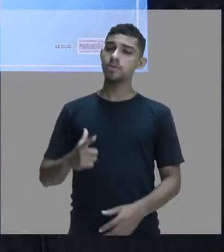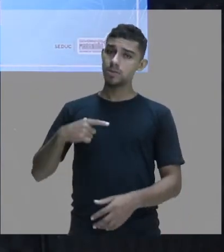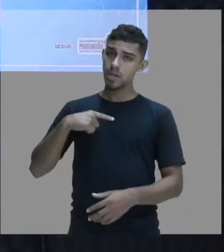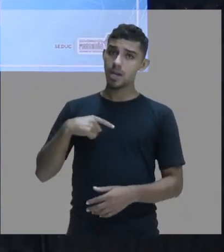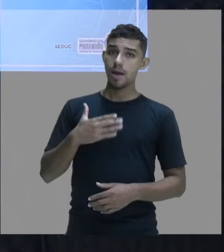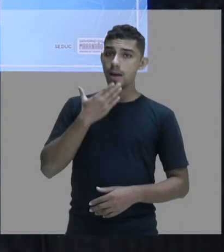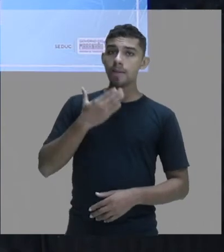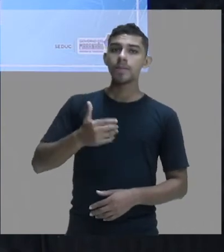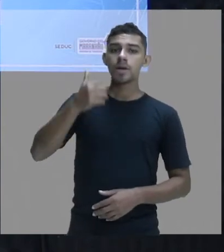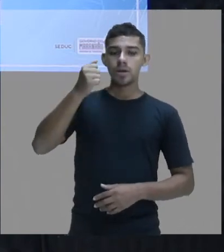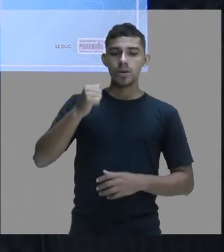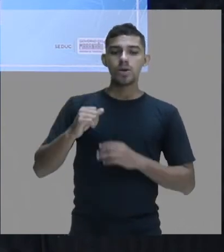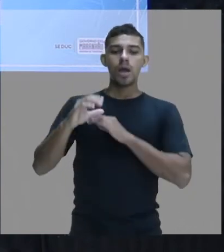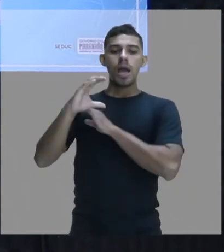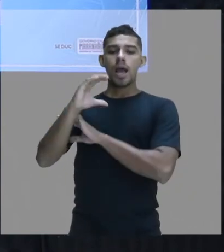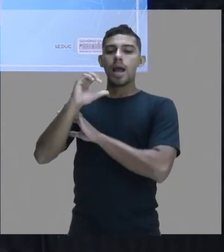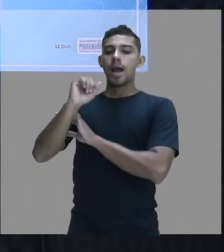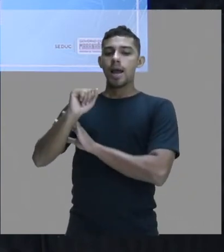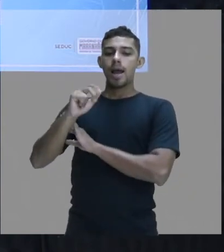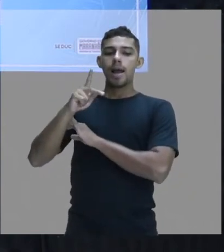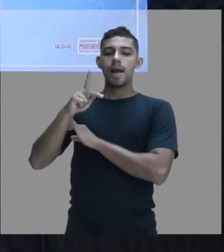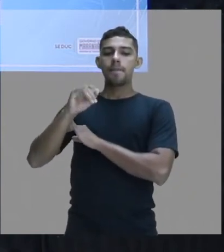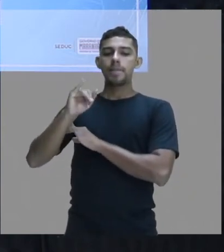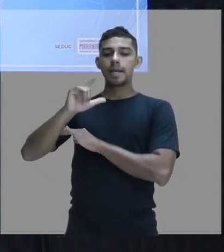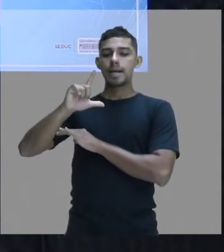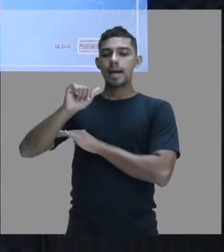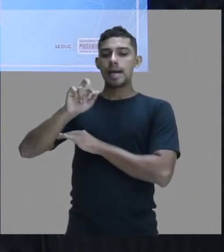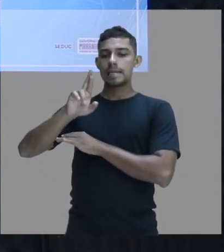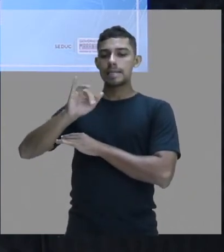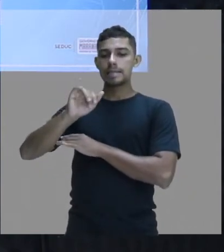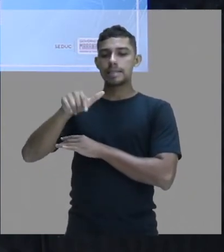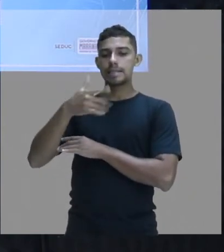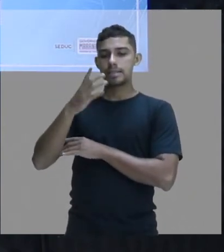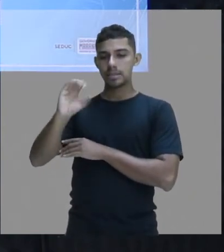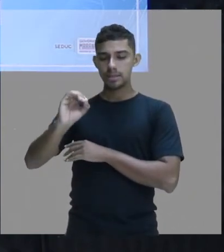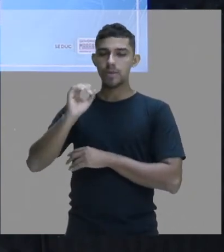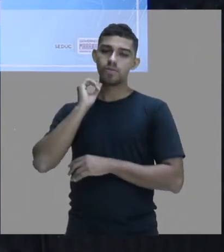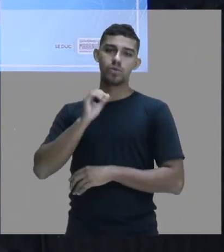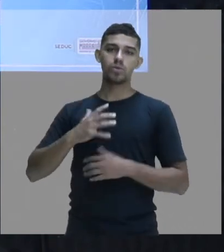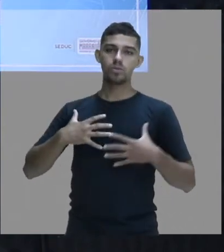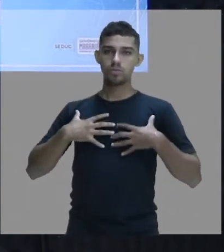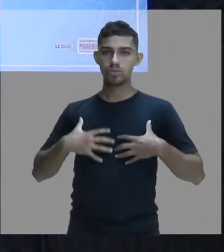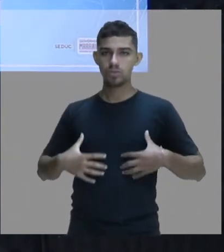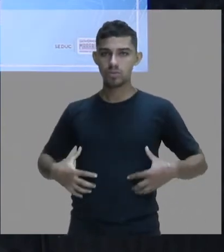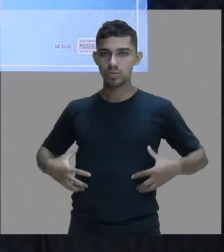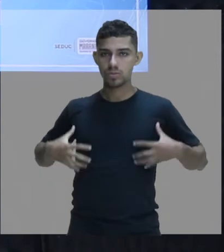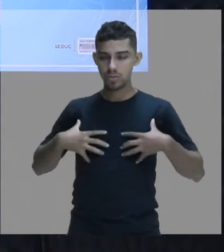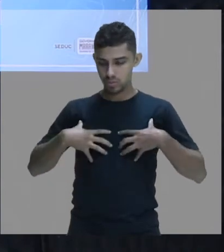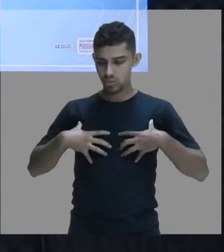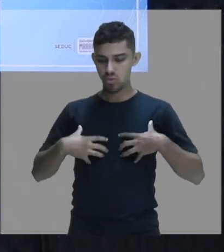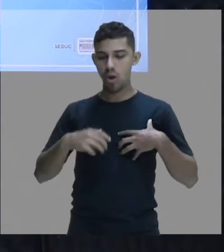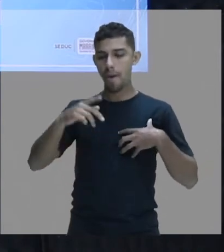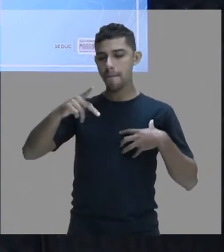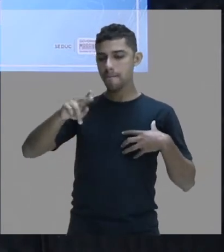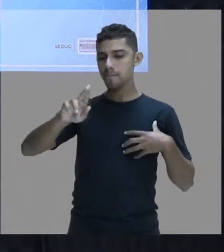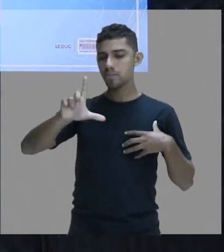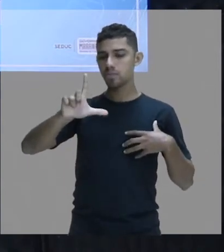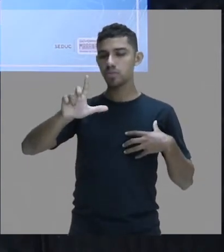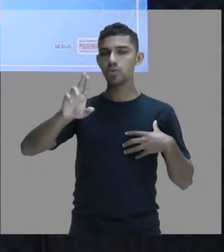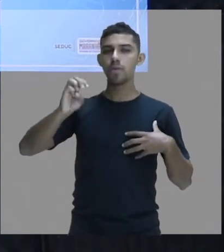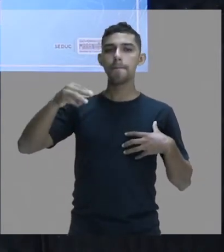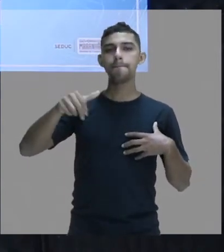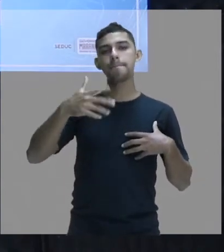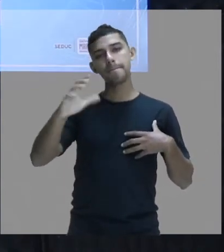existe uma maior capilarização dos nossos pulmões, digamos assim. Existe um maior recrutamento de alvéolos pulmonares, que são aquelas